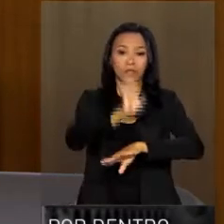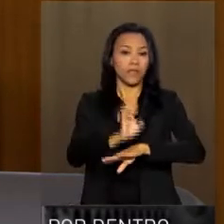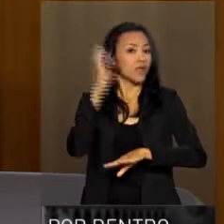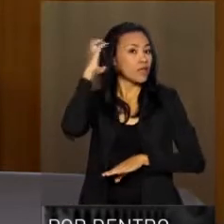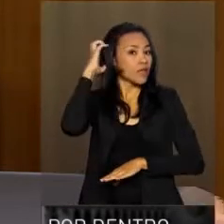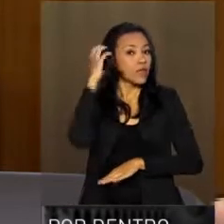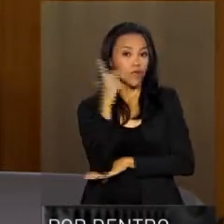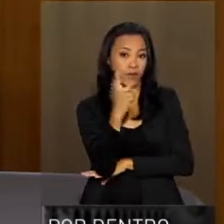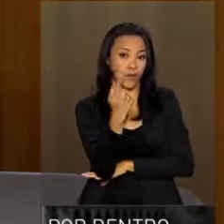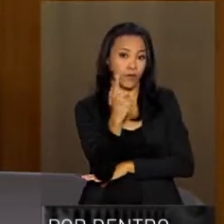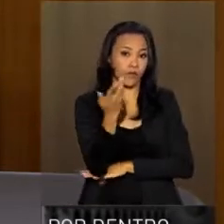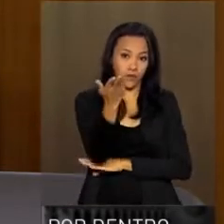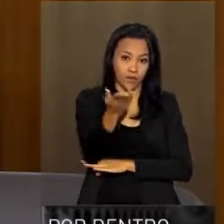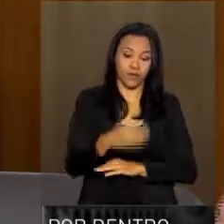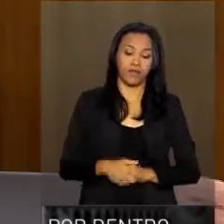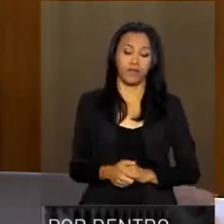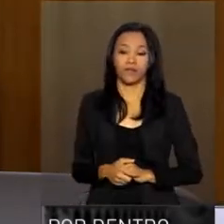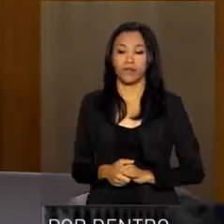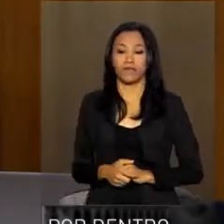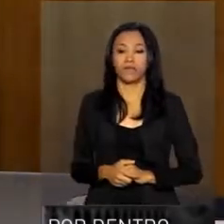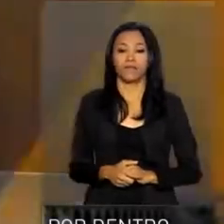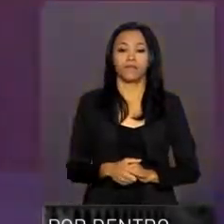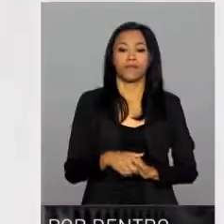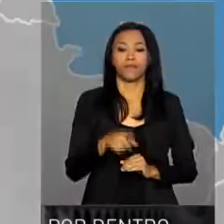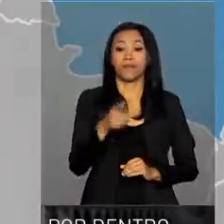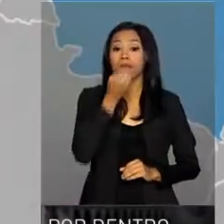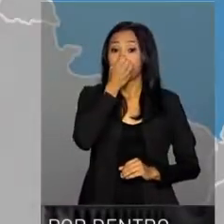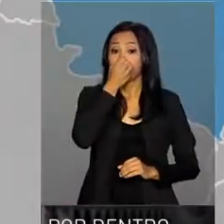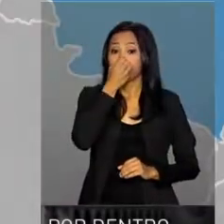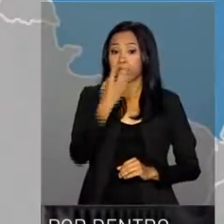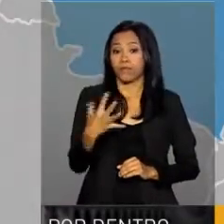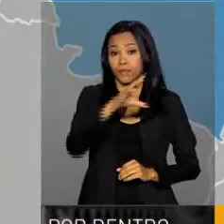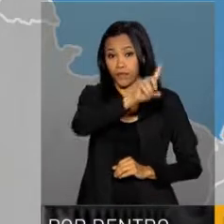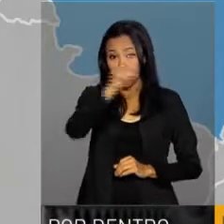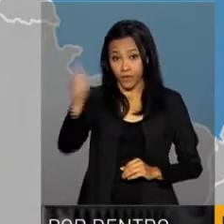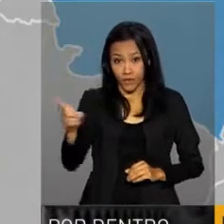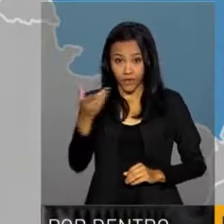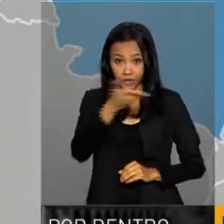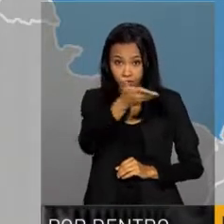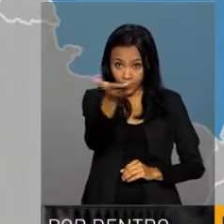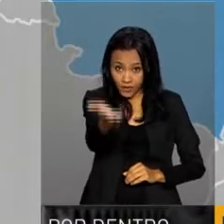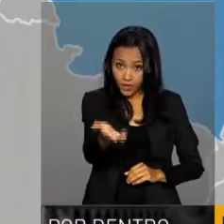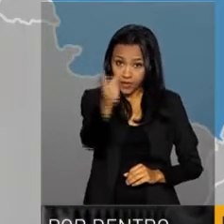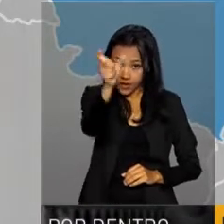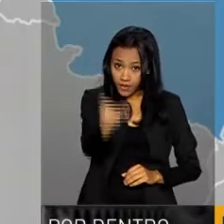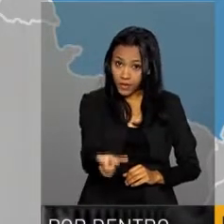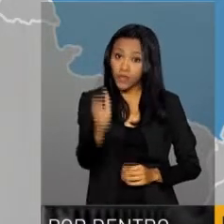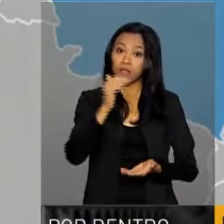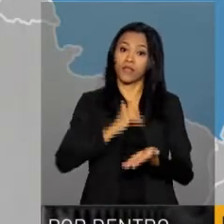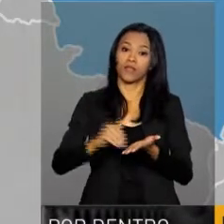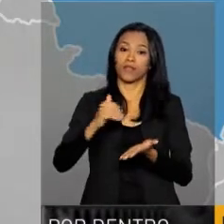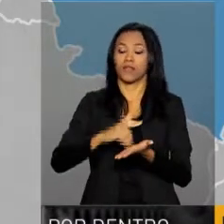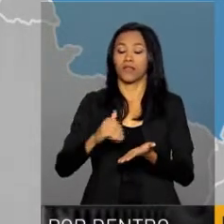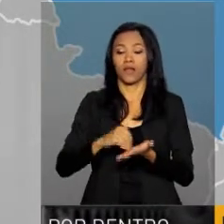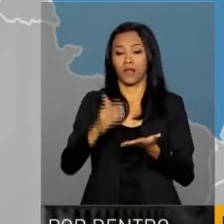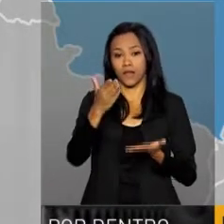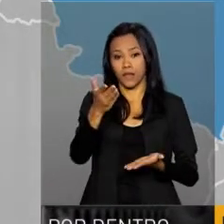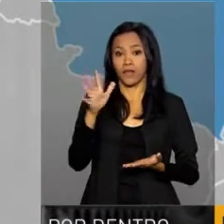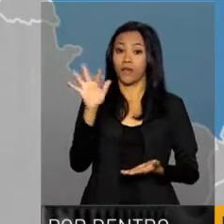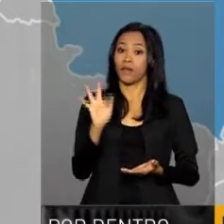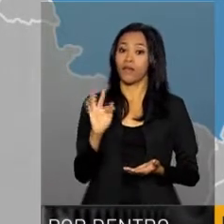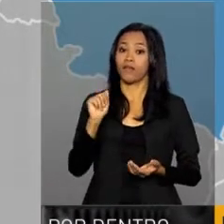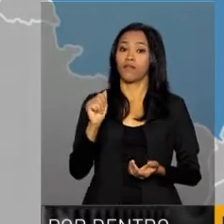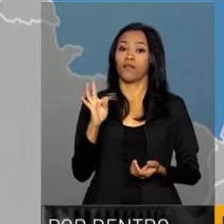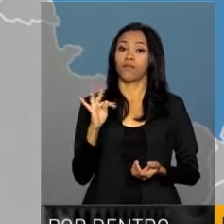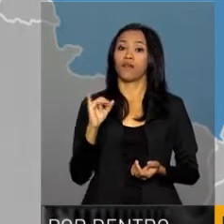ruben salomão olá rubens lá um dia bom dia também para a secretária fátima pelaes um prazer falar com a